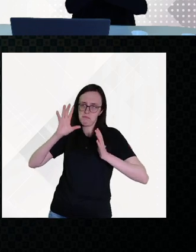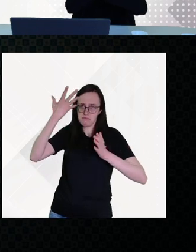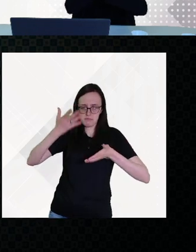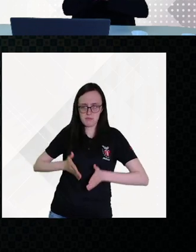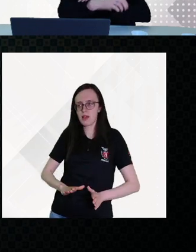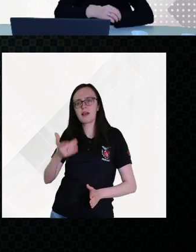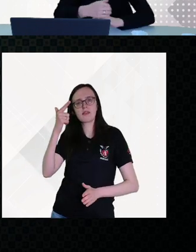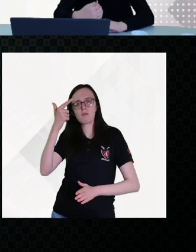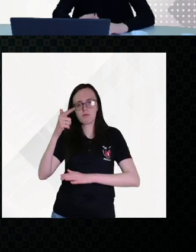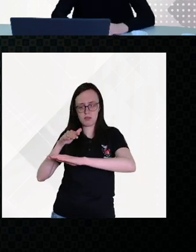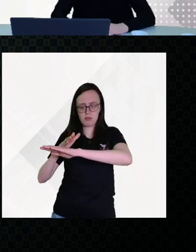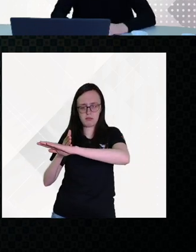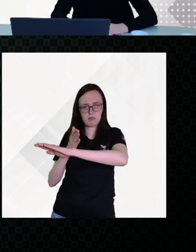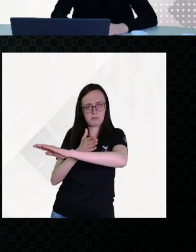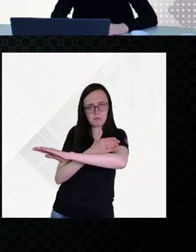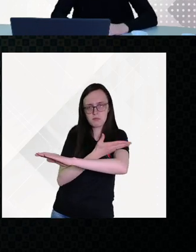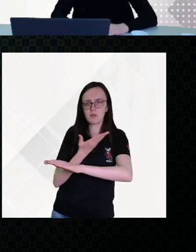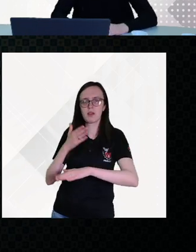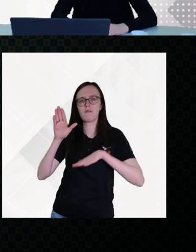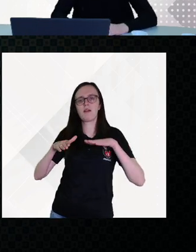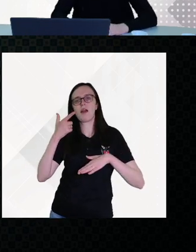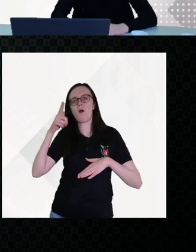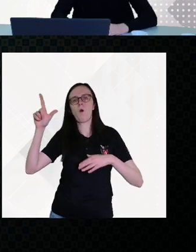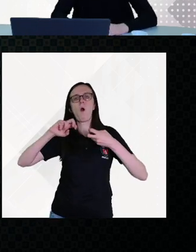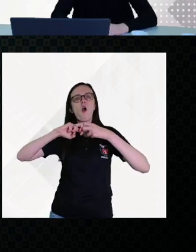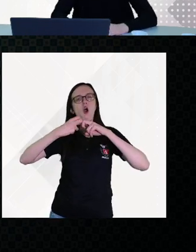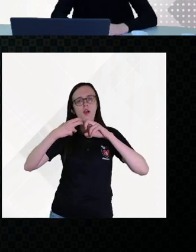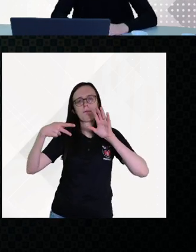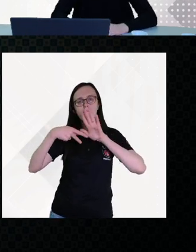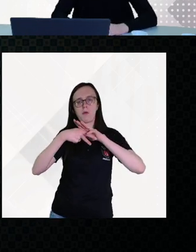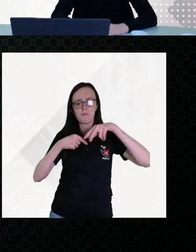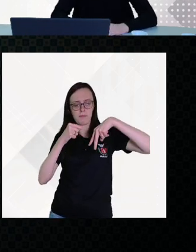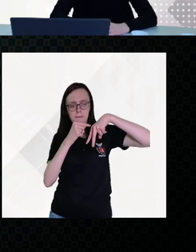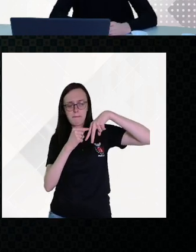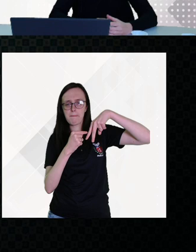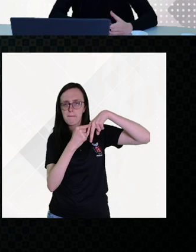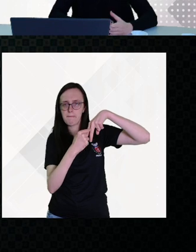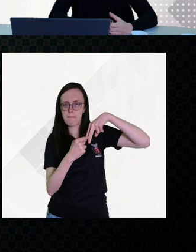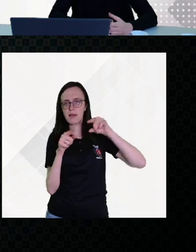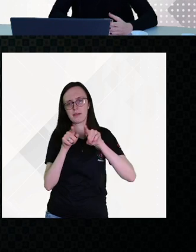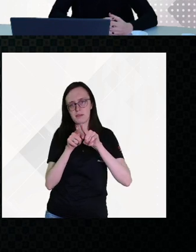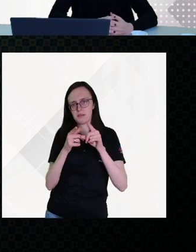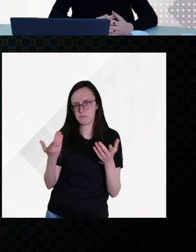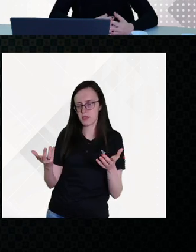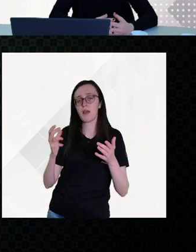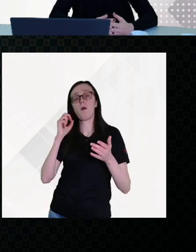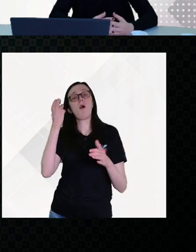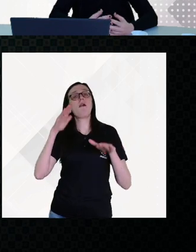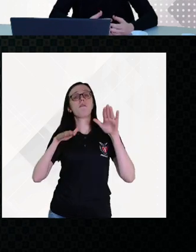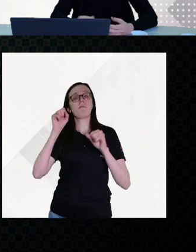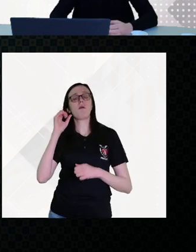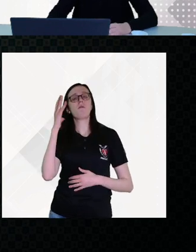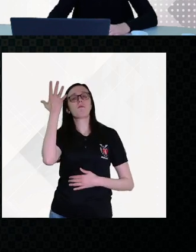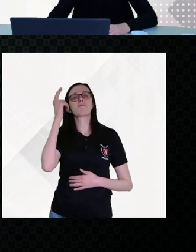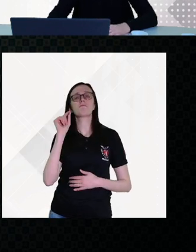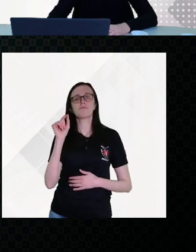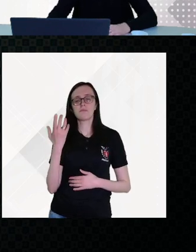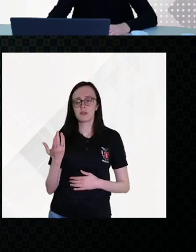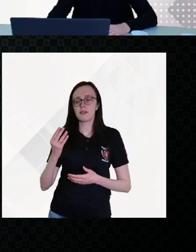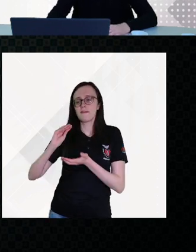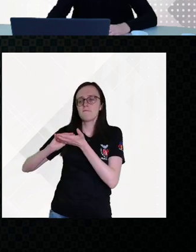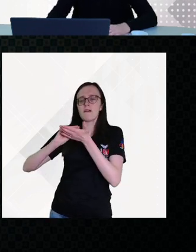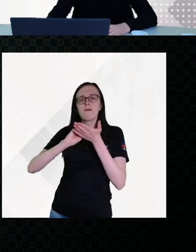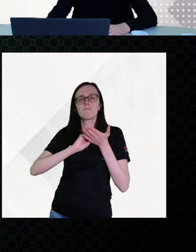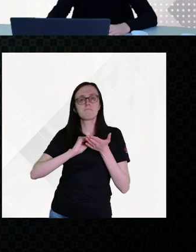sem o rádio. Com a tíbia, que é um dos ossos da perna, tá? Ou ele pode também, uma